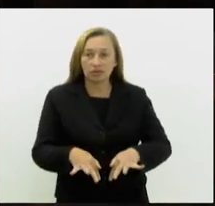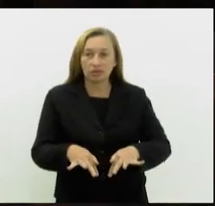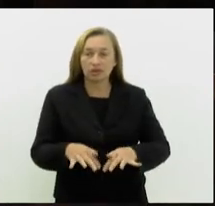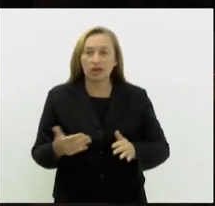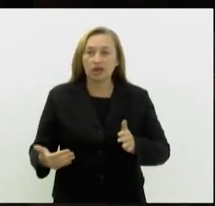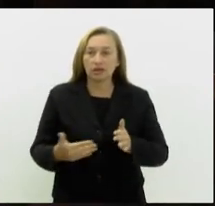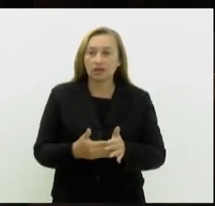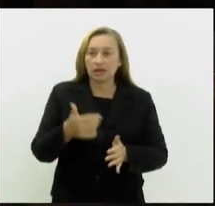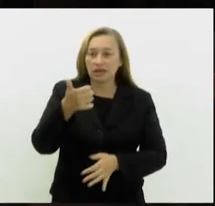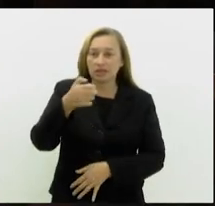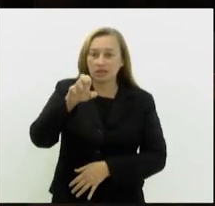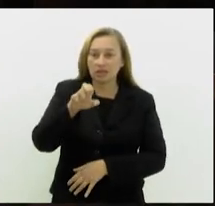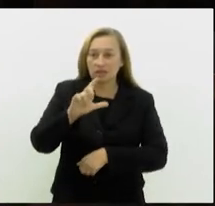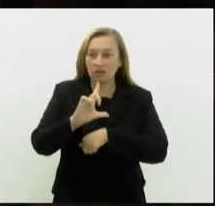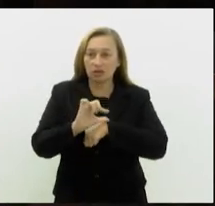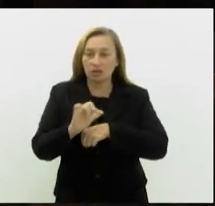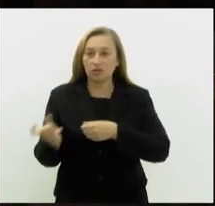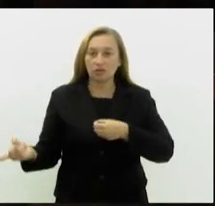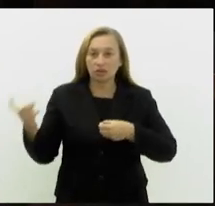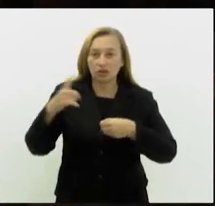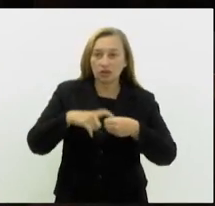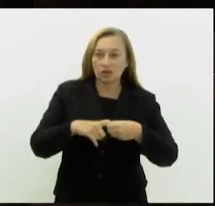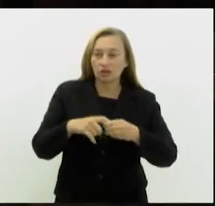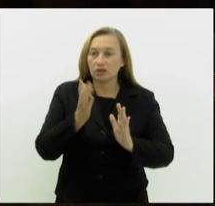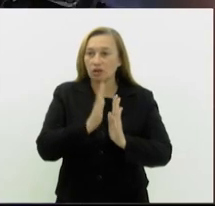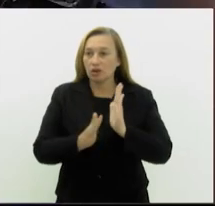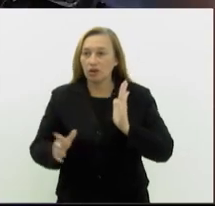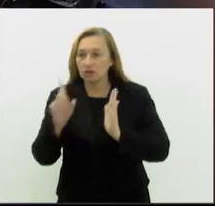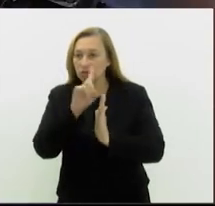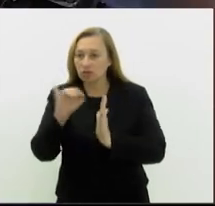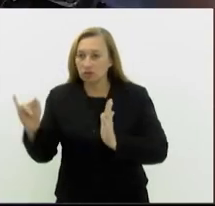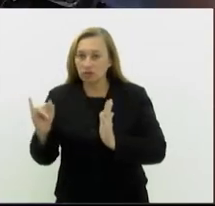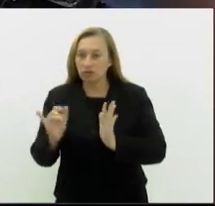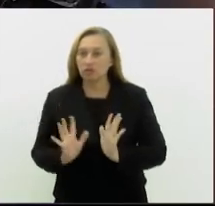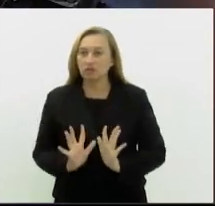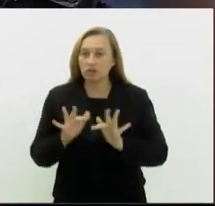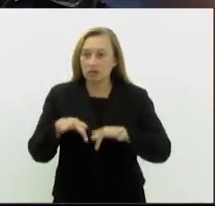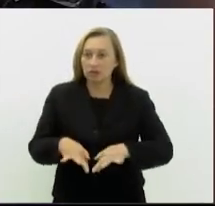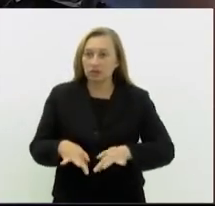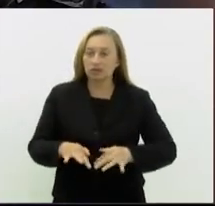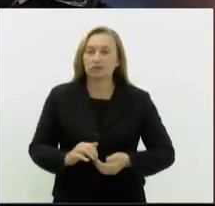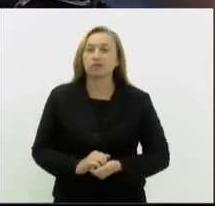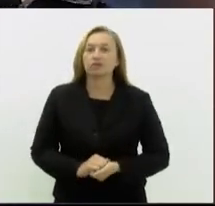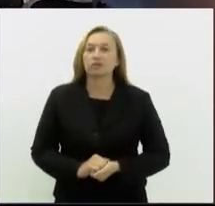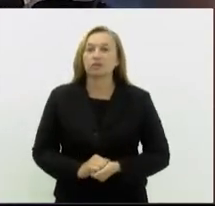até às 15 horas, quando retornaremos com a ordem do dia. Está suspensa a sessão.